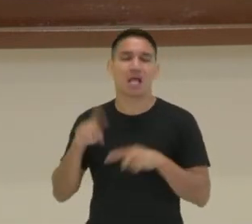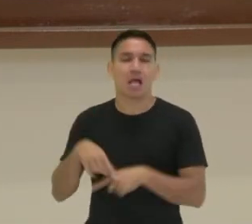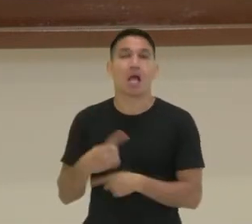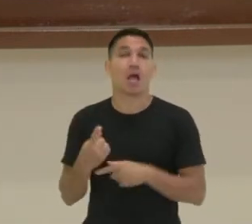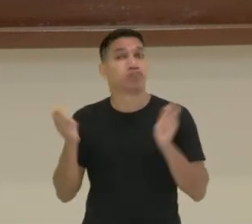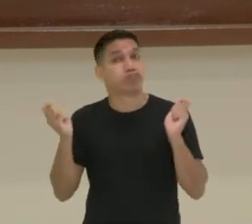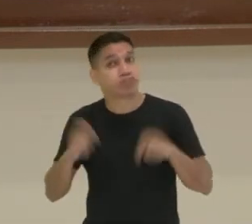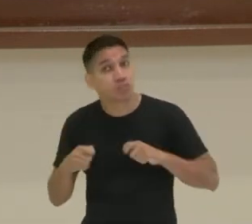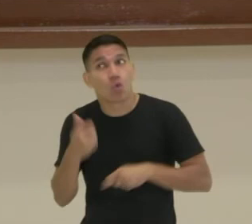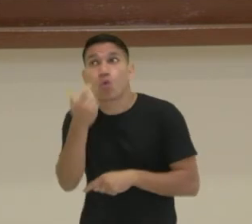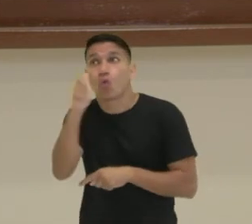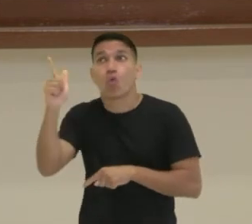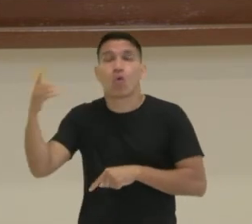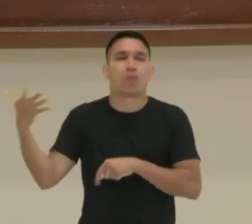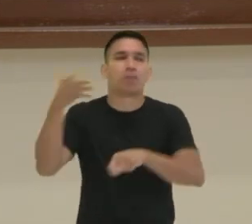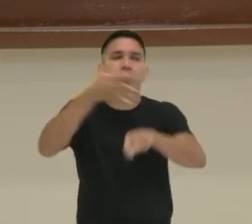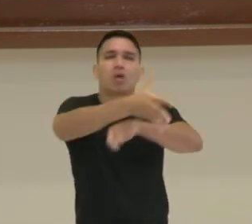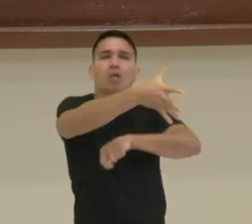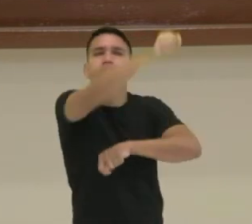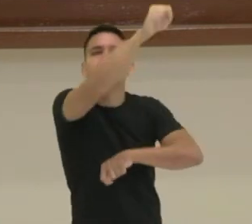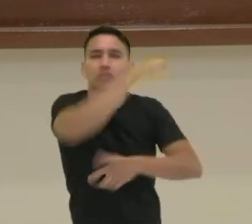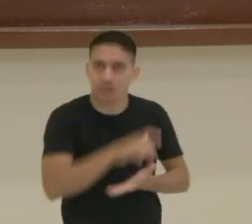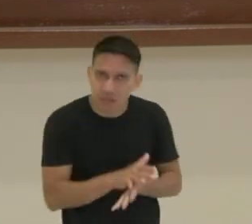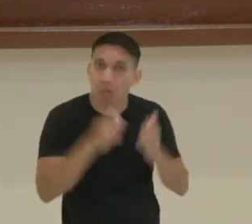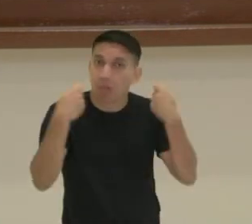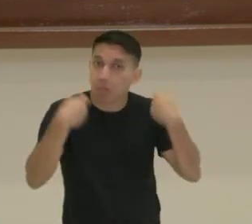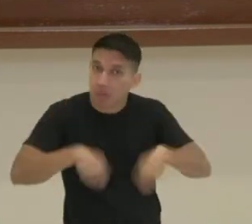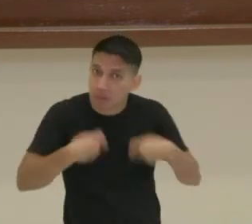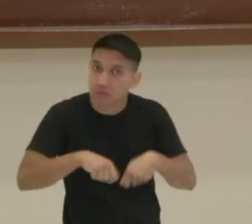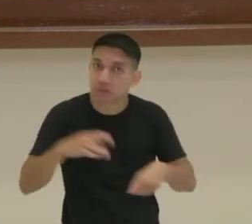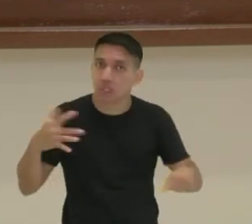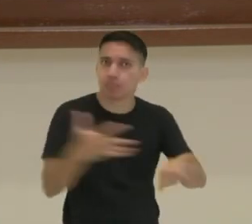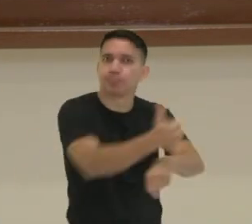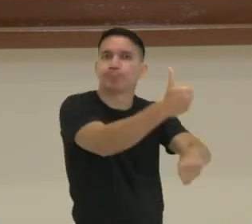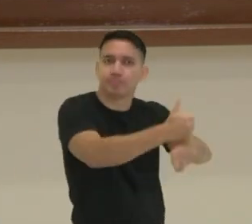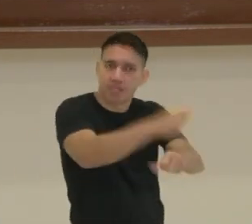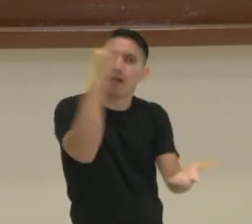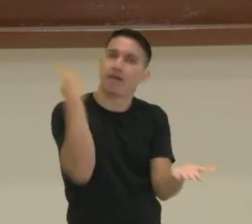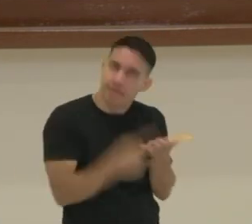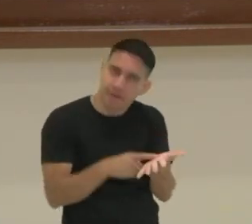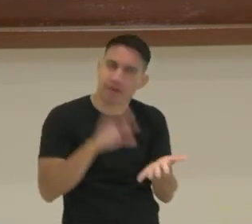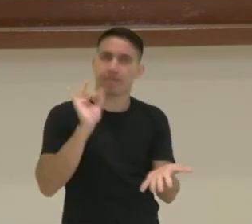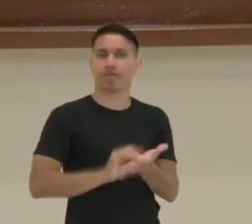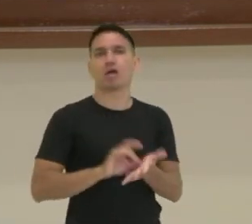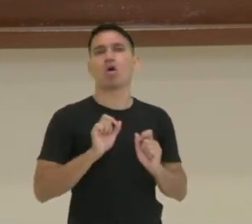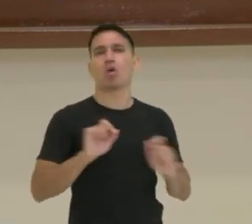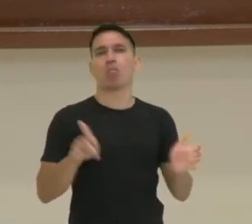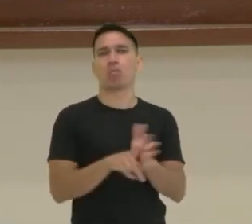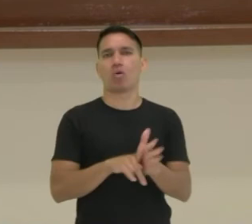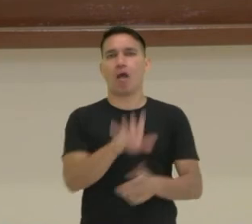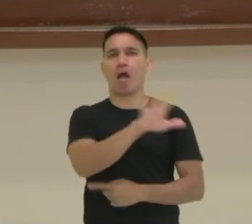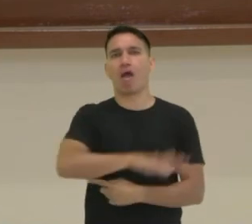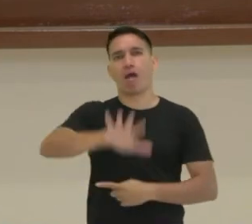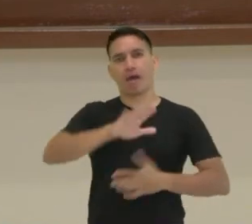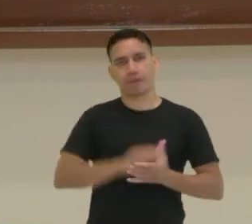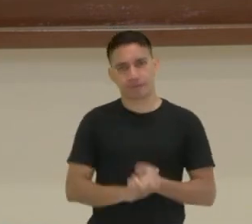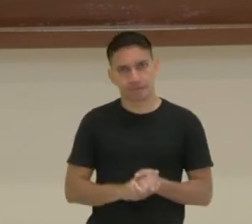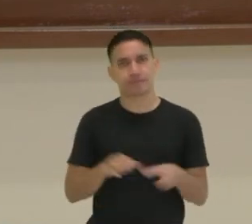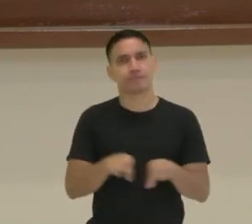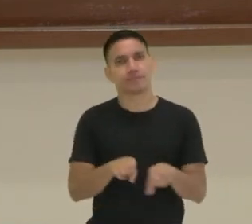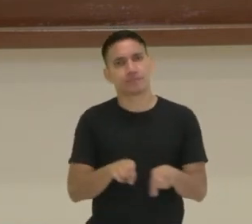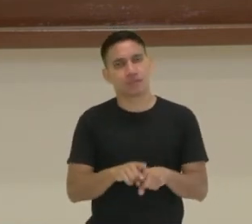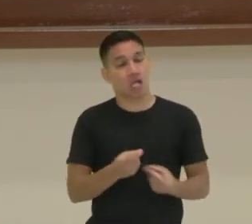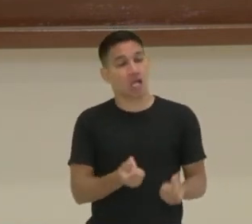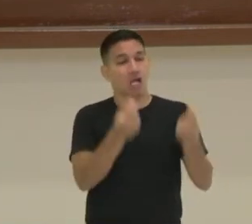possível que houvesse outros invasores, então era necessário colonizar para efetivamente tomar posse desse território e passar a produzir riquezas